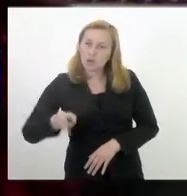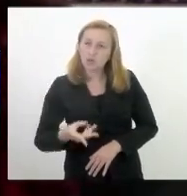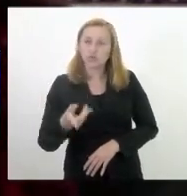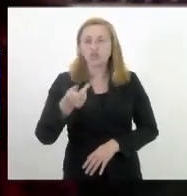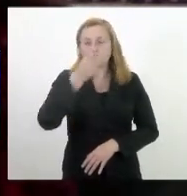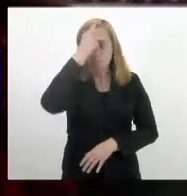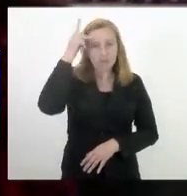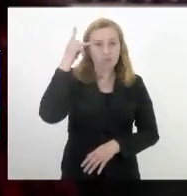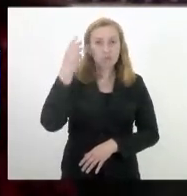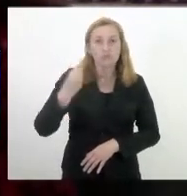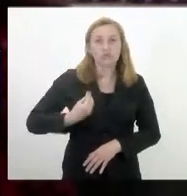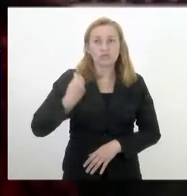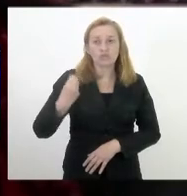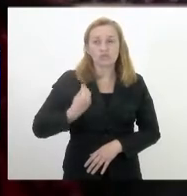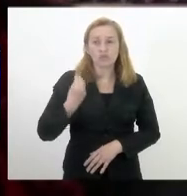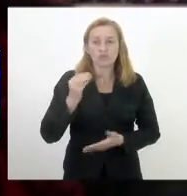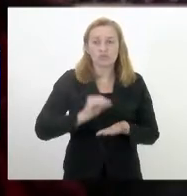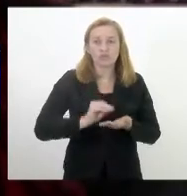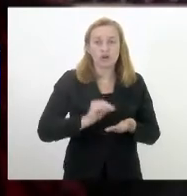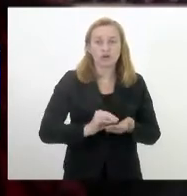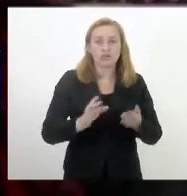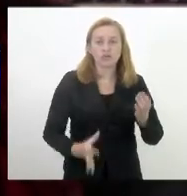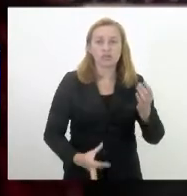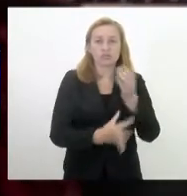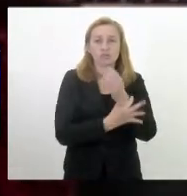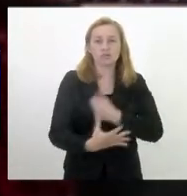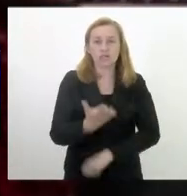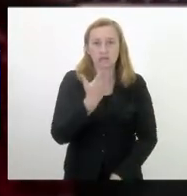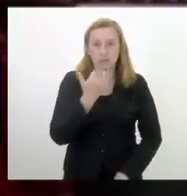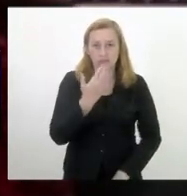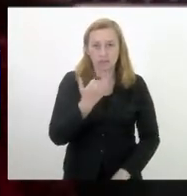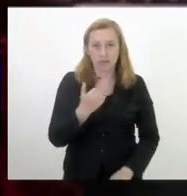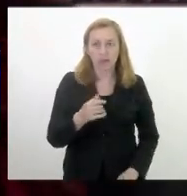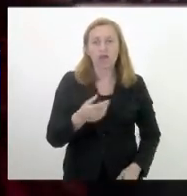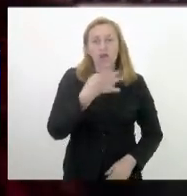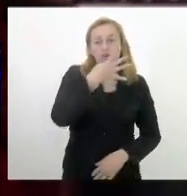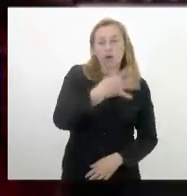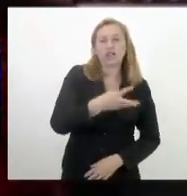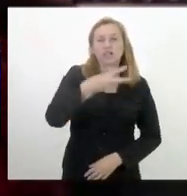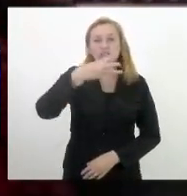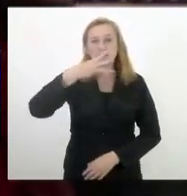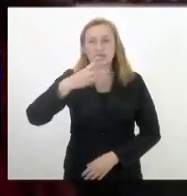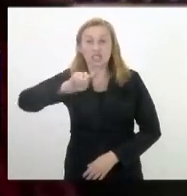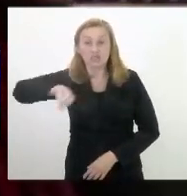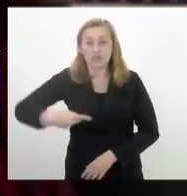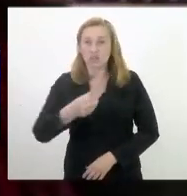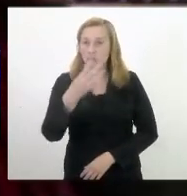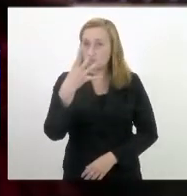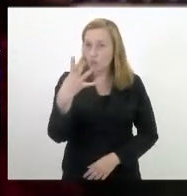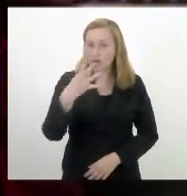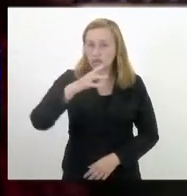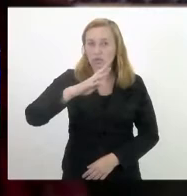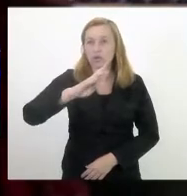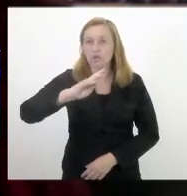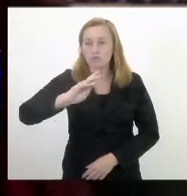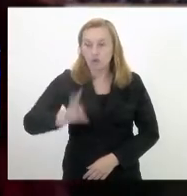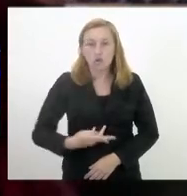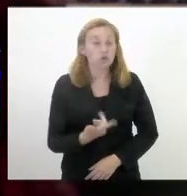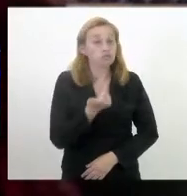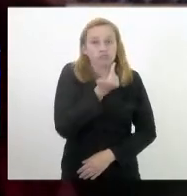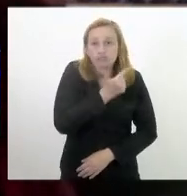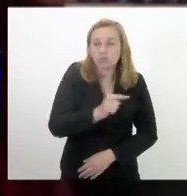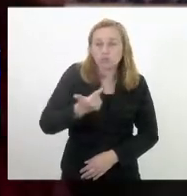de insegurança alimentar e nutricional. E destes, 43,4 milhões não